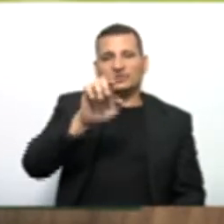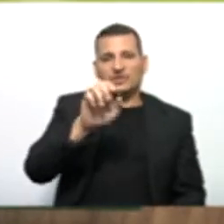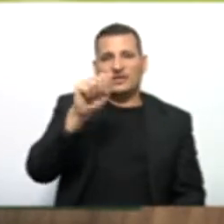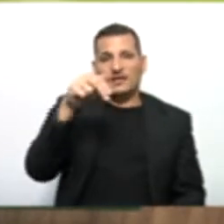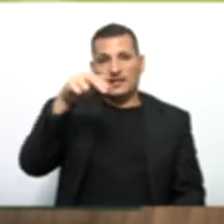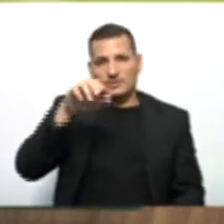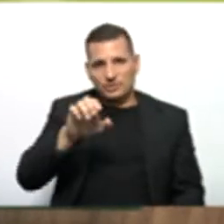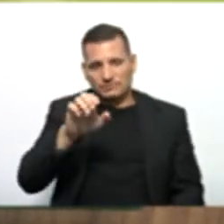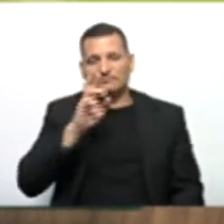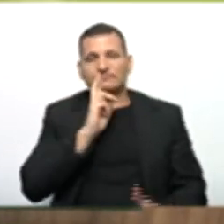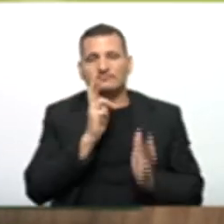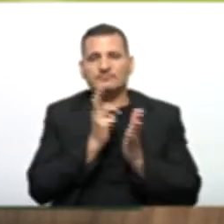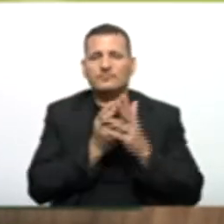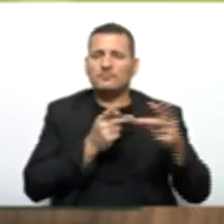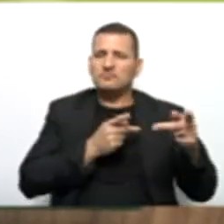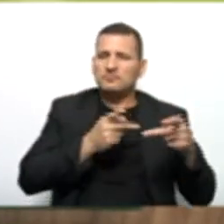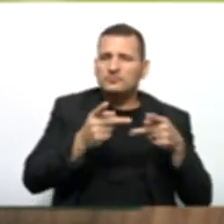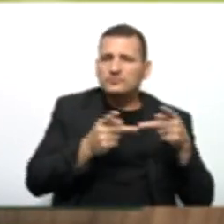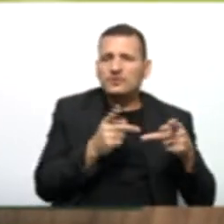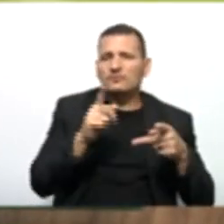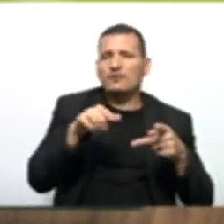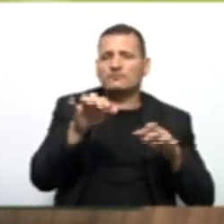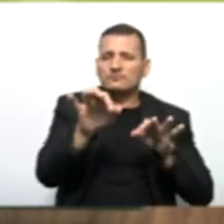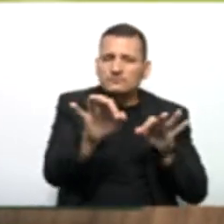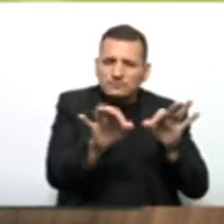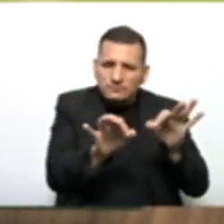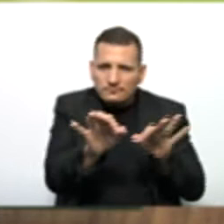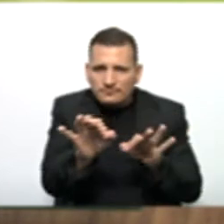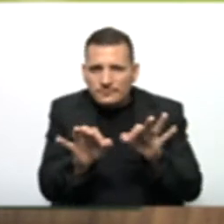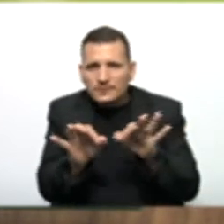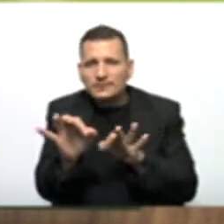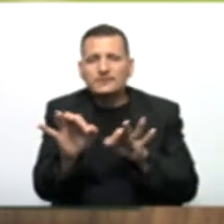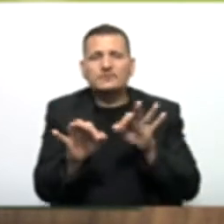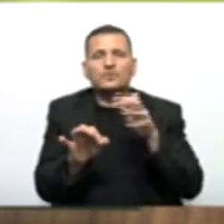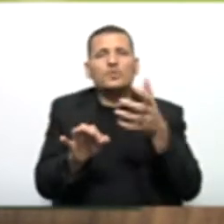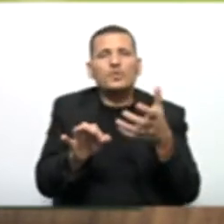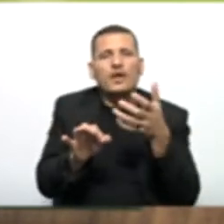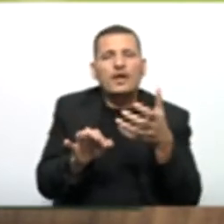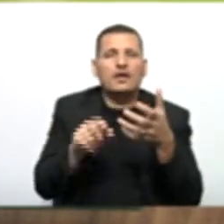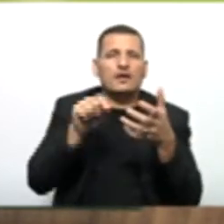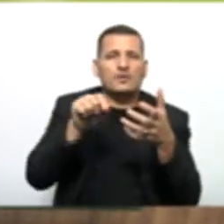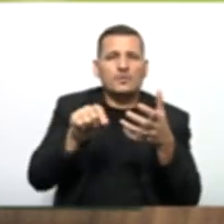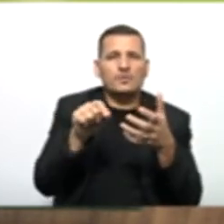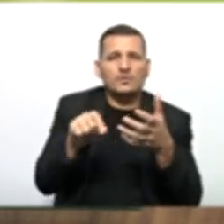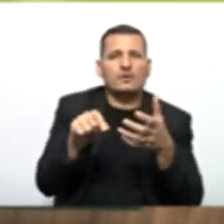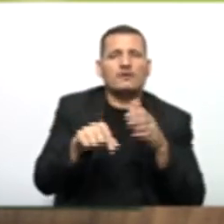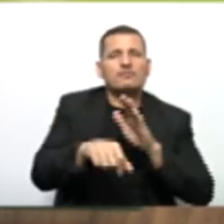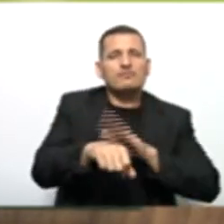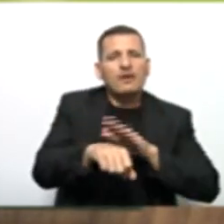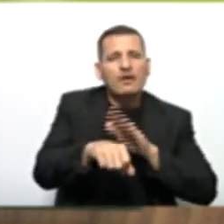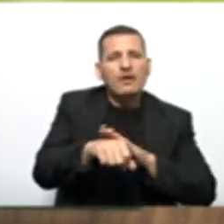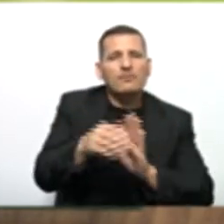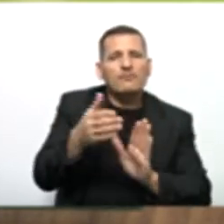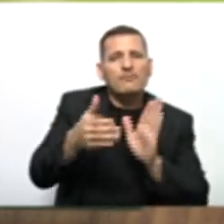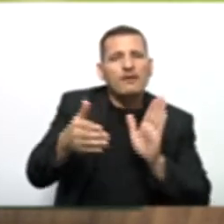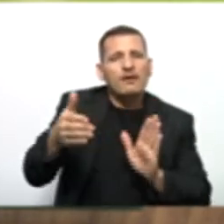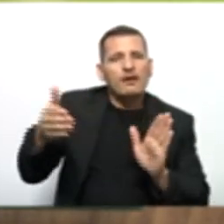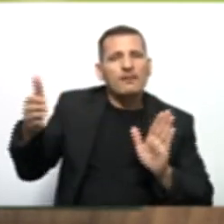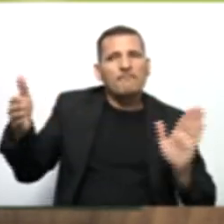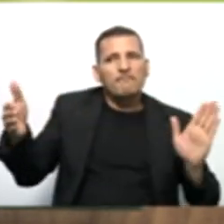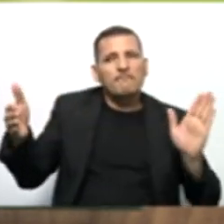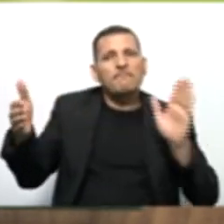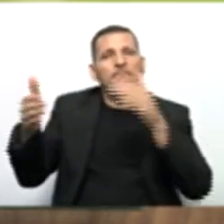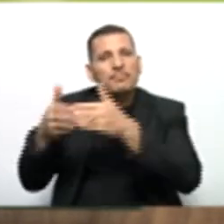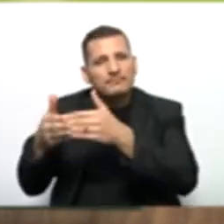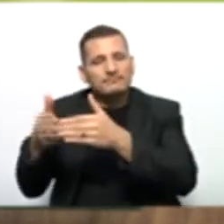que projeto é um planejamento que se faz para adquirir algo em um determinado tempo. Olha aí, professor.